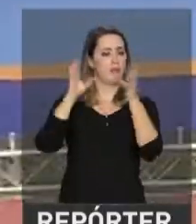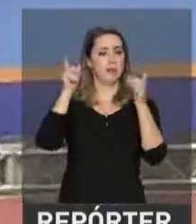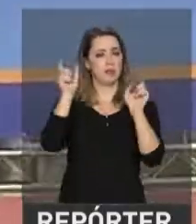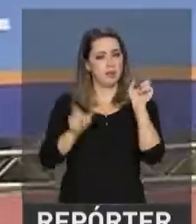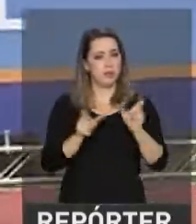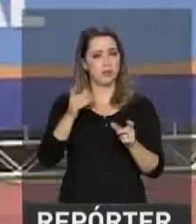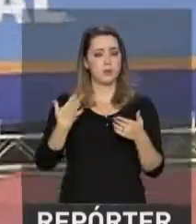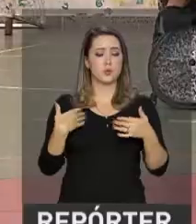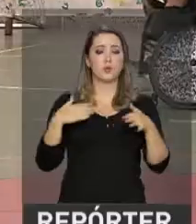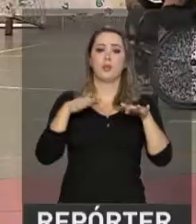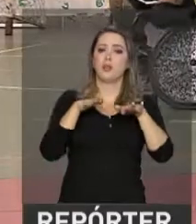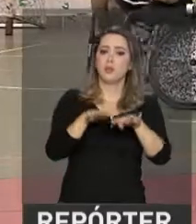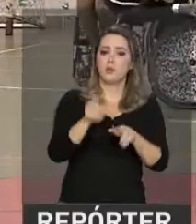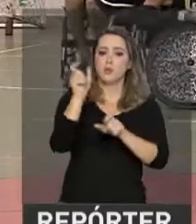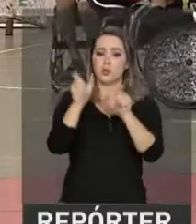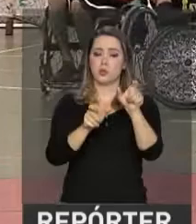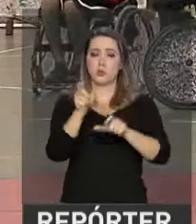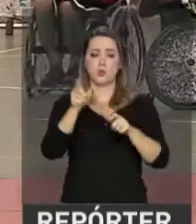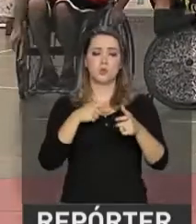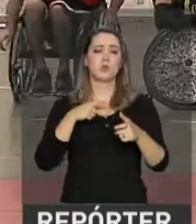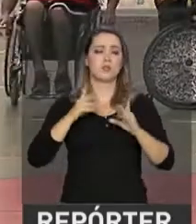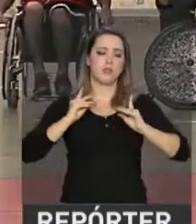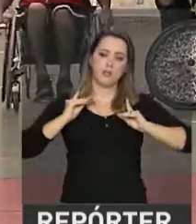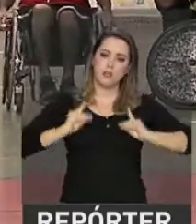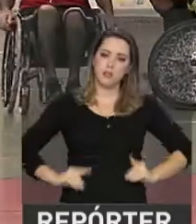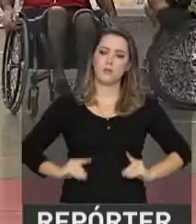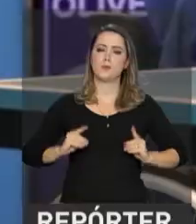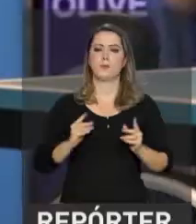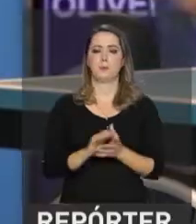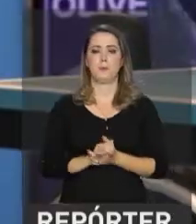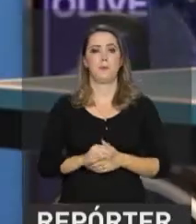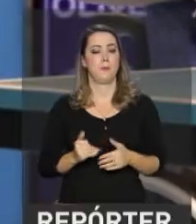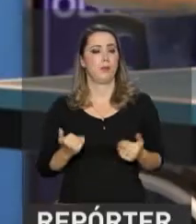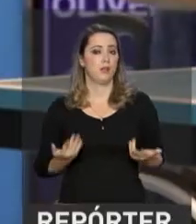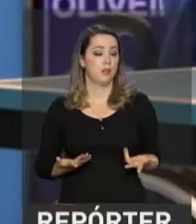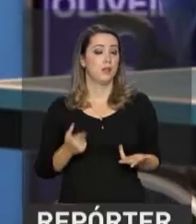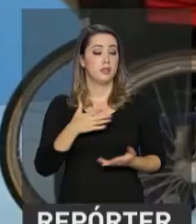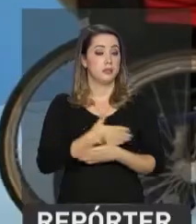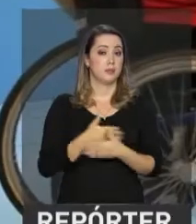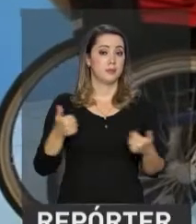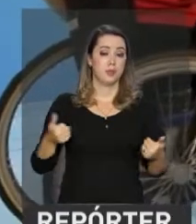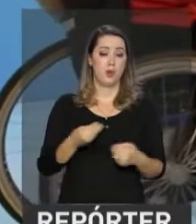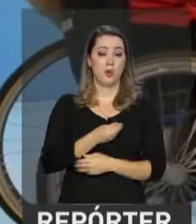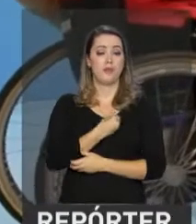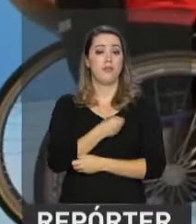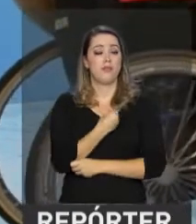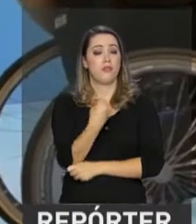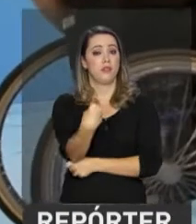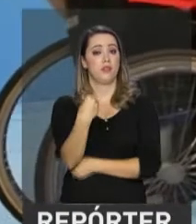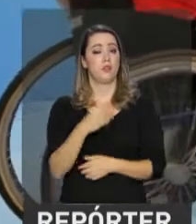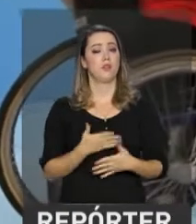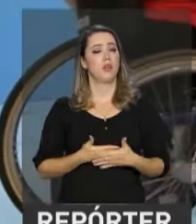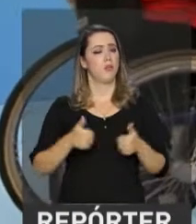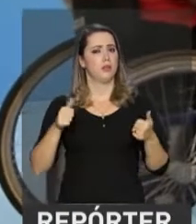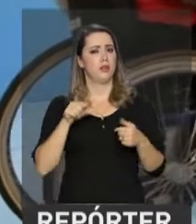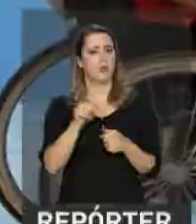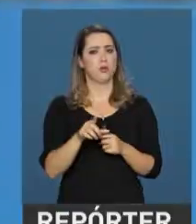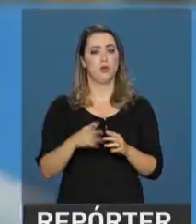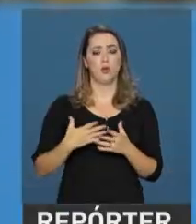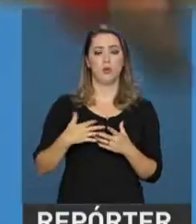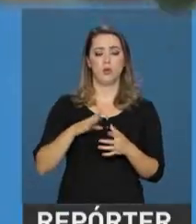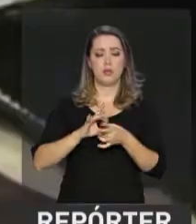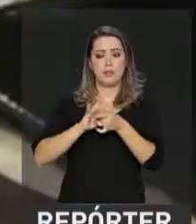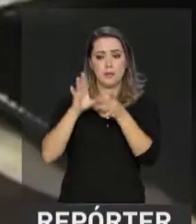e inclusão social de pessoas com algum tipo de deficiência elas melhoram a qualidade de vida aumentando a